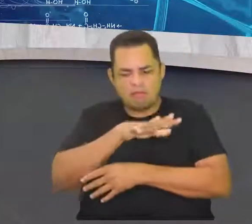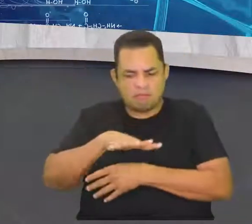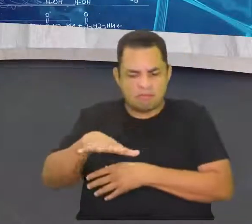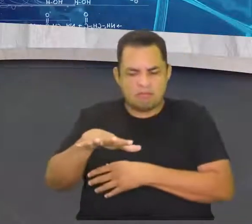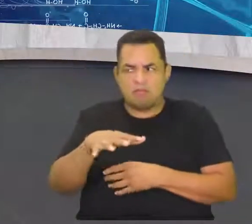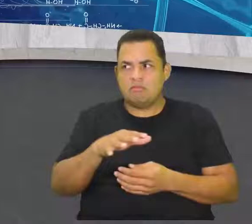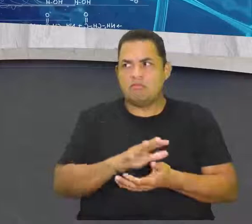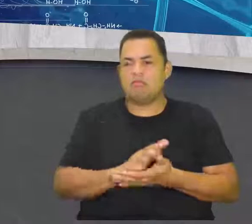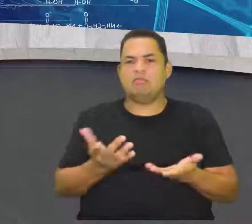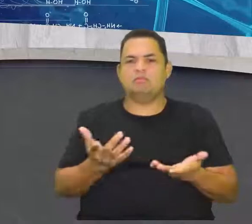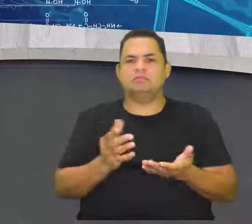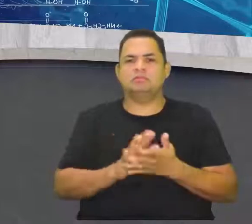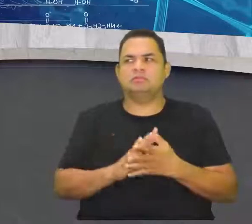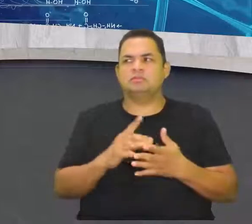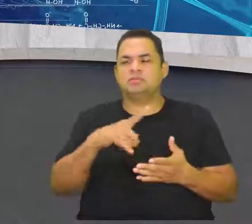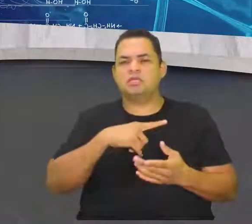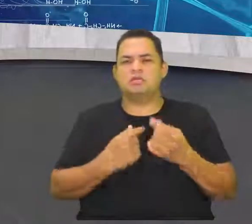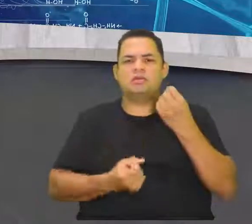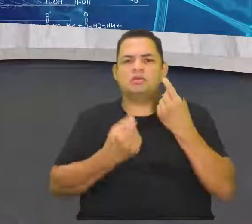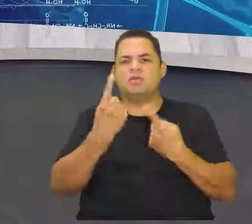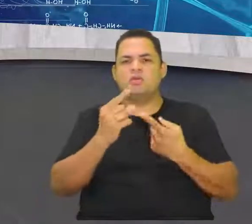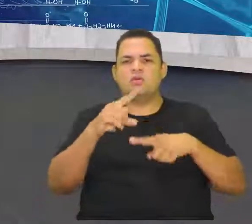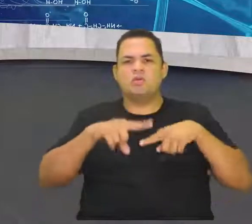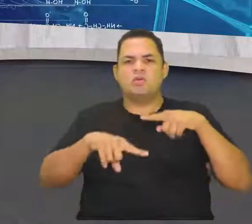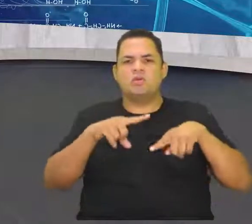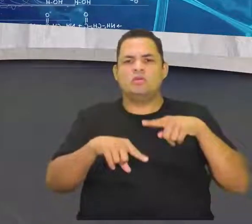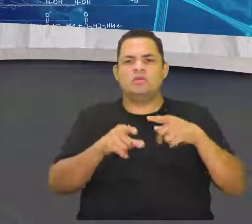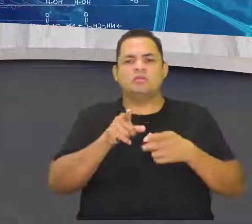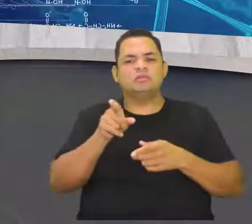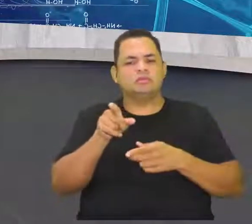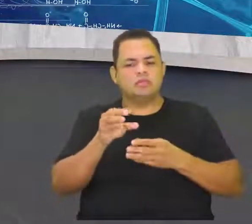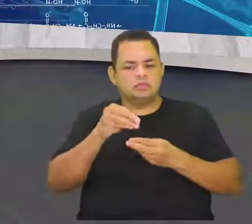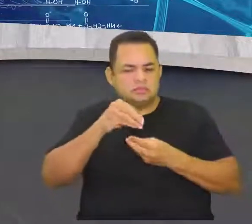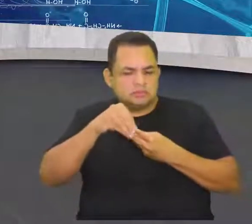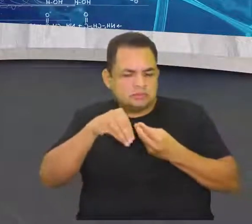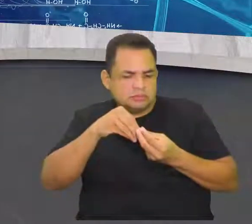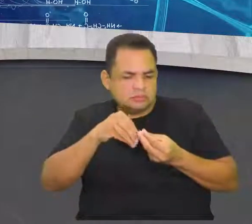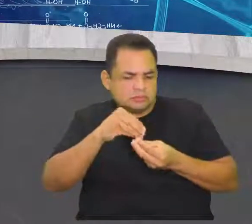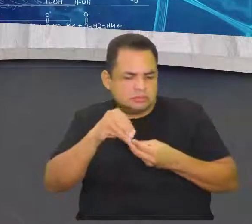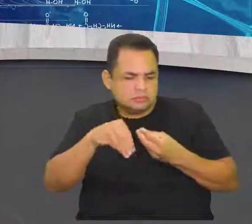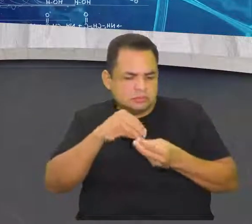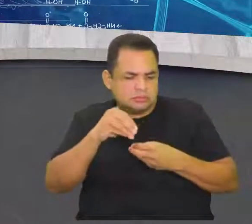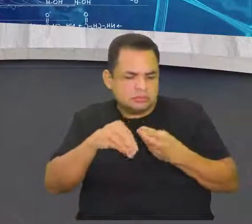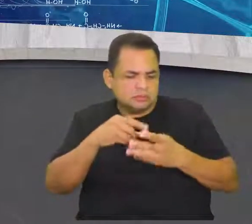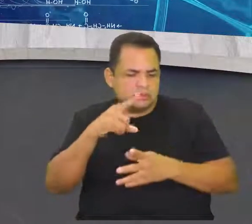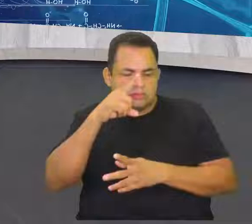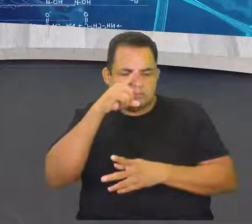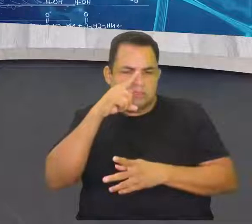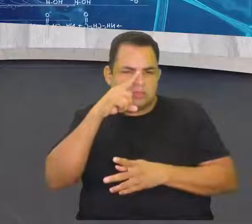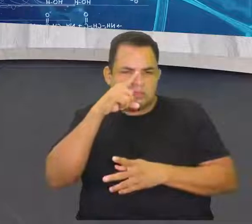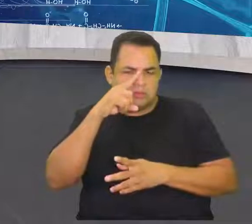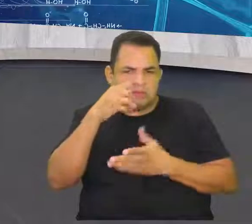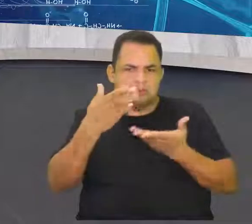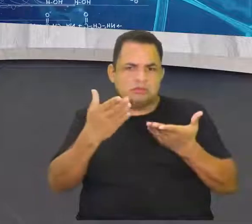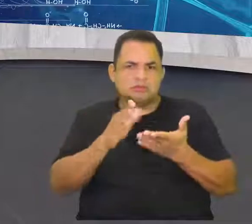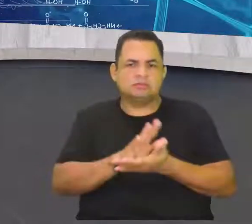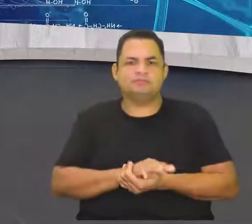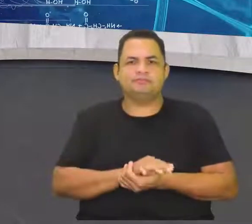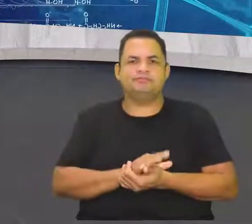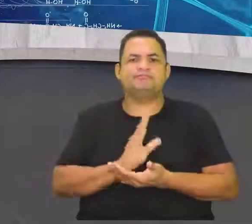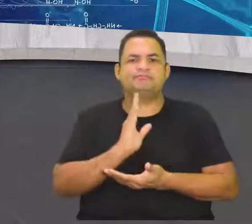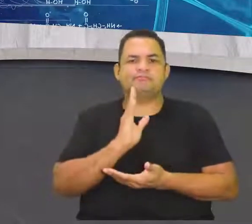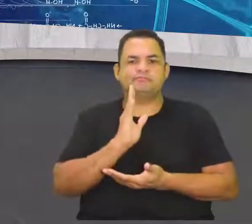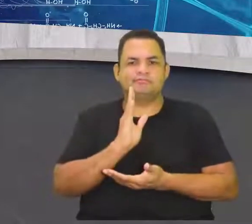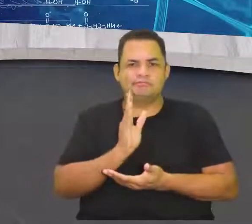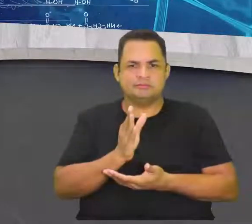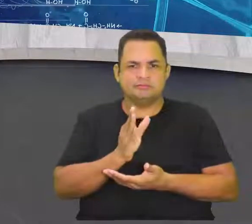eles têm alguns materiais que têm lá na sua composição substâncias tóxicas. Como ele já